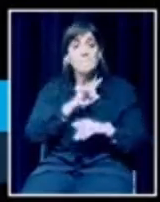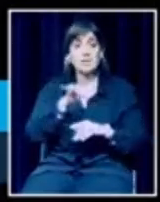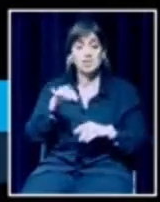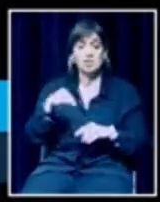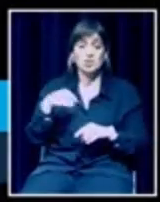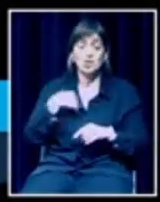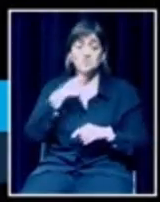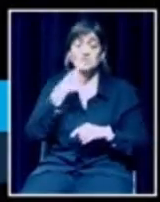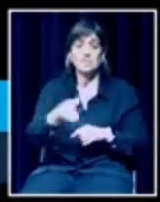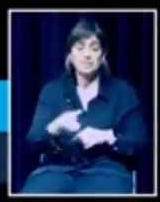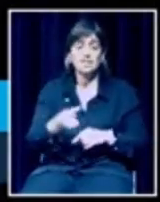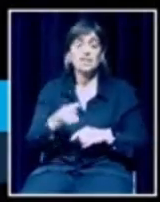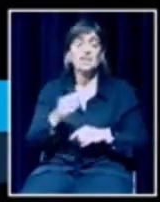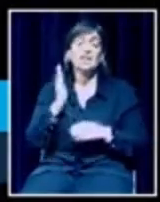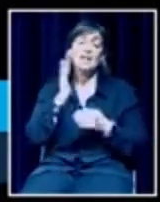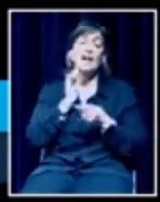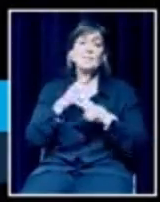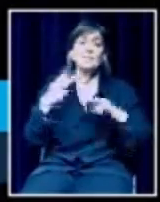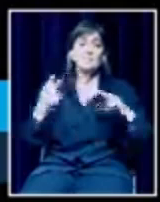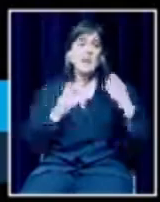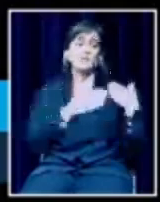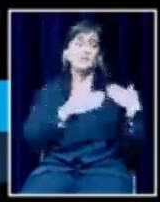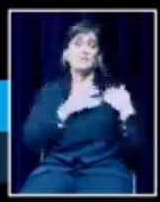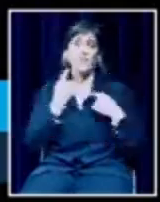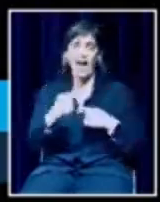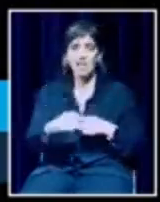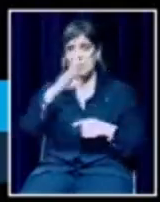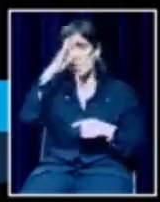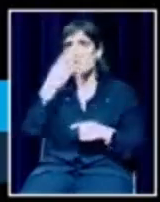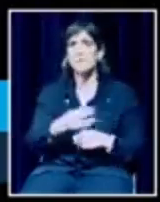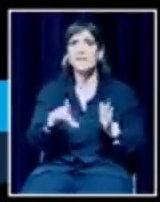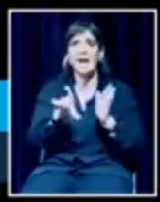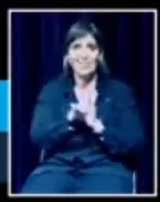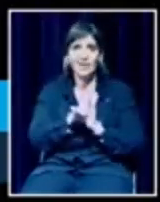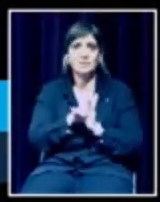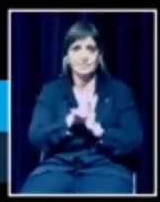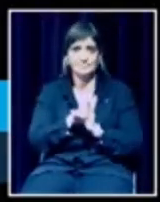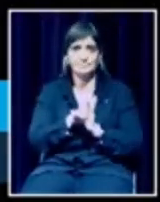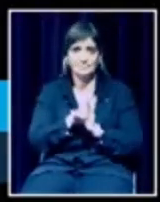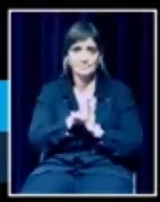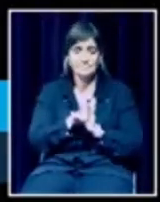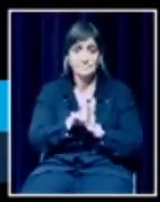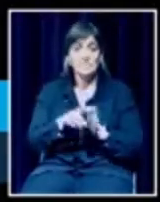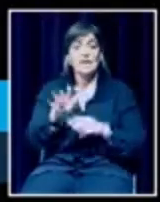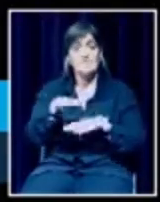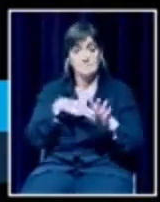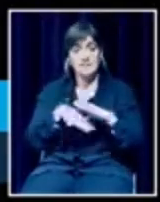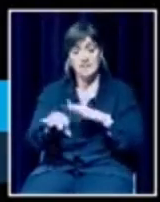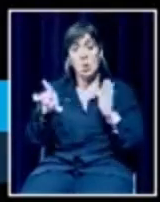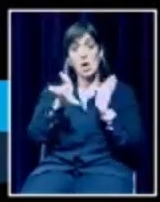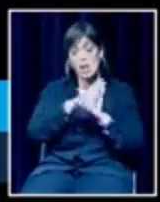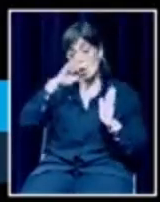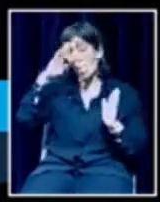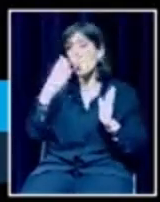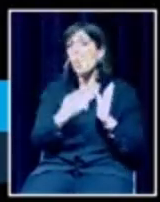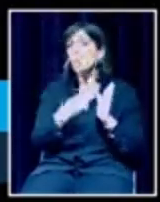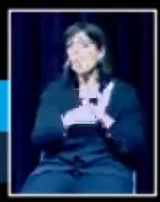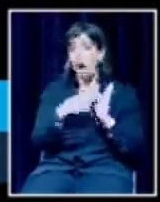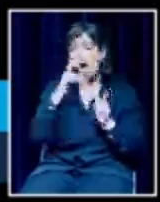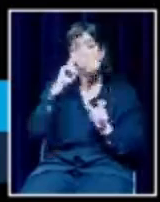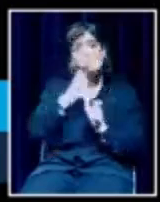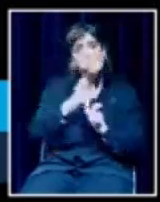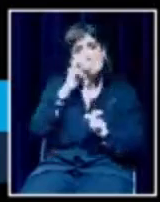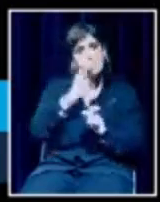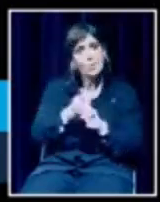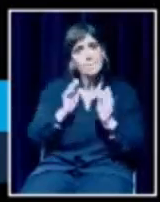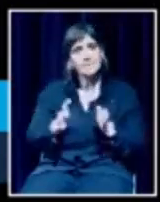a câmara municipal simplesmente cumprir a lei fazer cumprir a lei fiscalizar Então